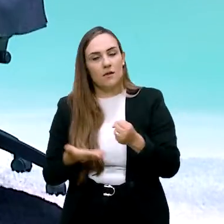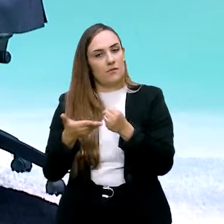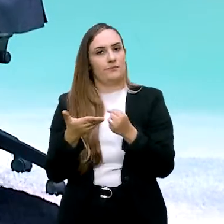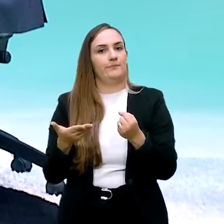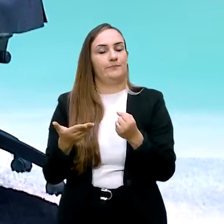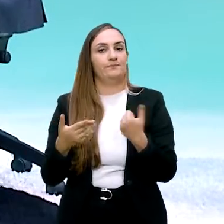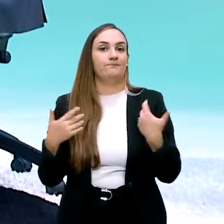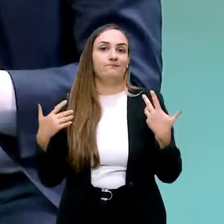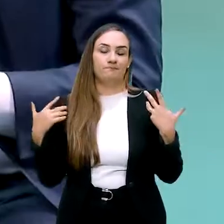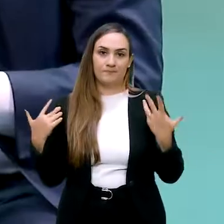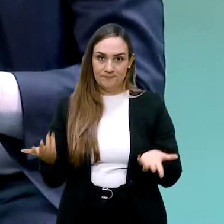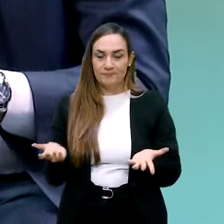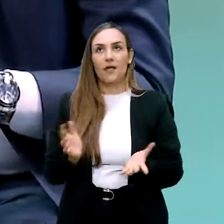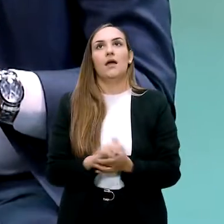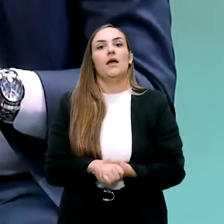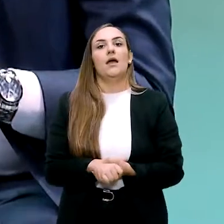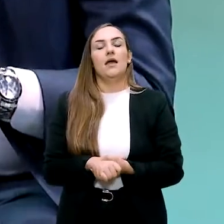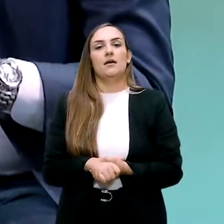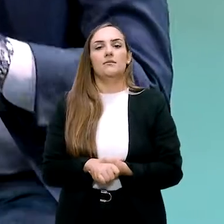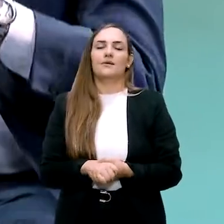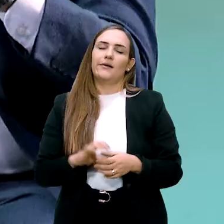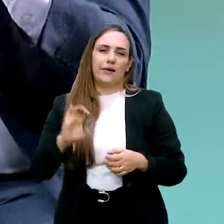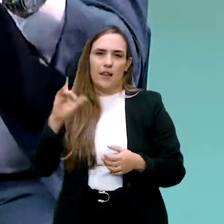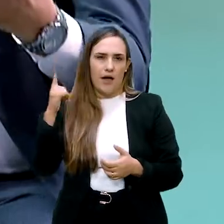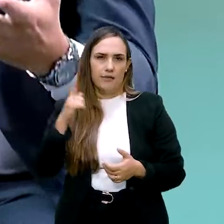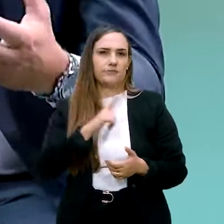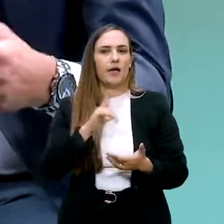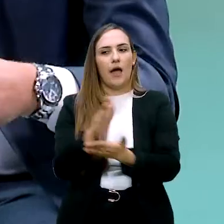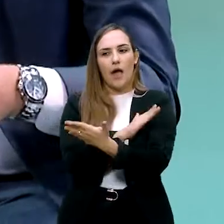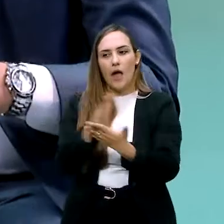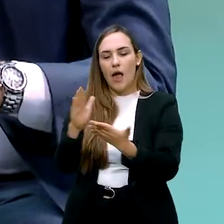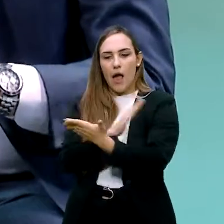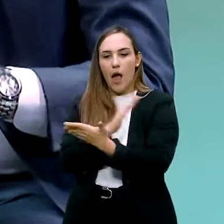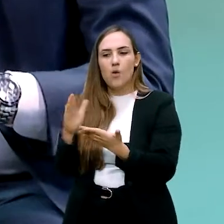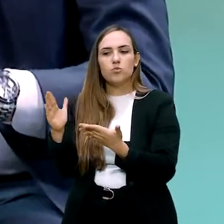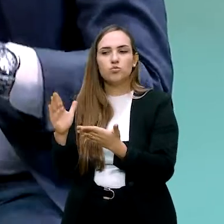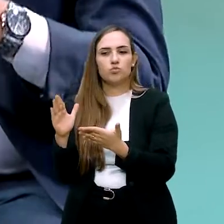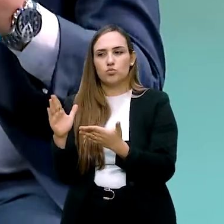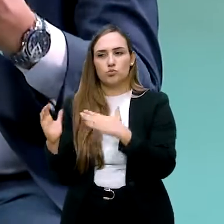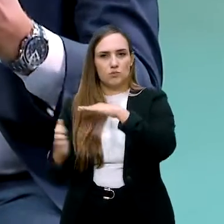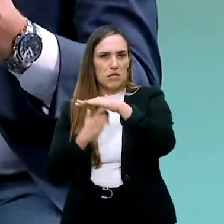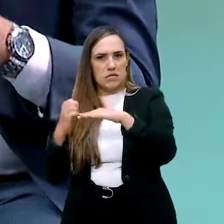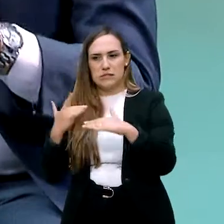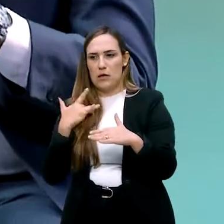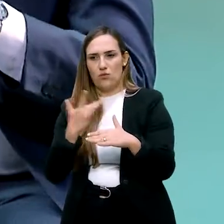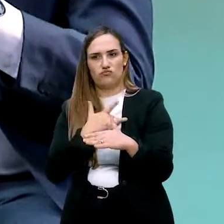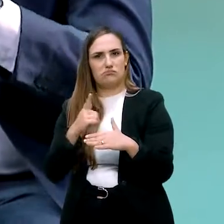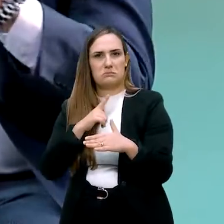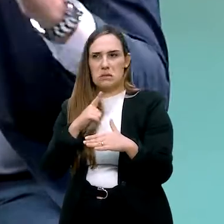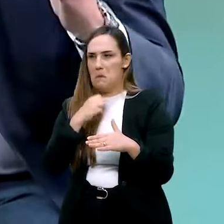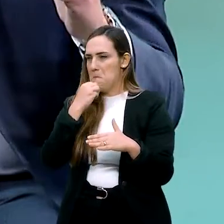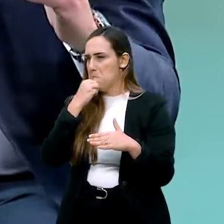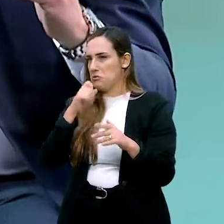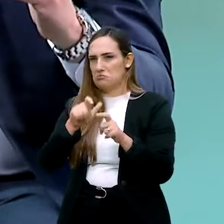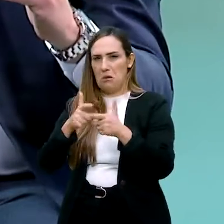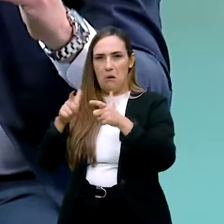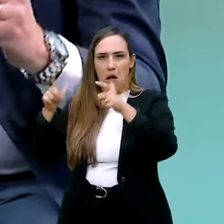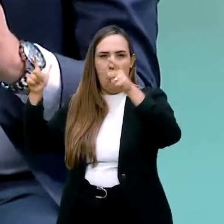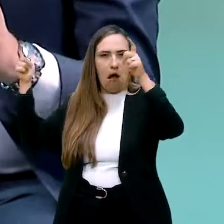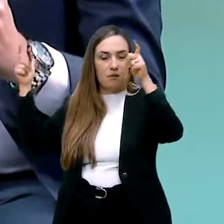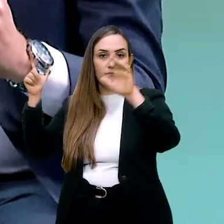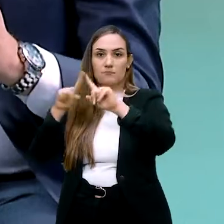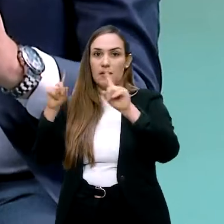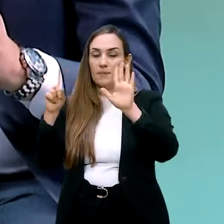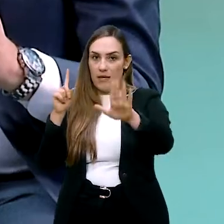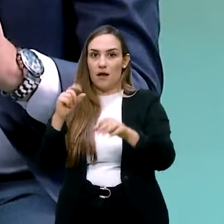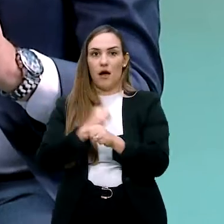né? Obviamente que existem planos com coberturas superiores, mas todos os assinados a